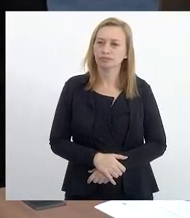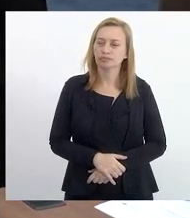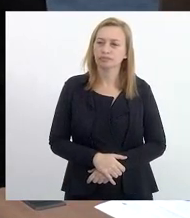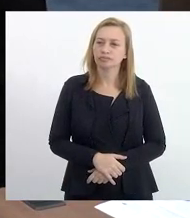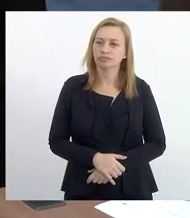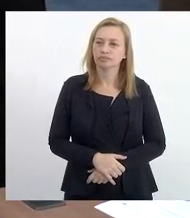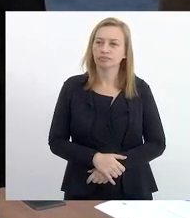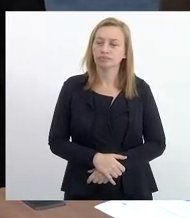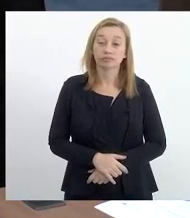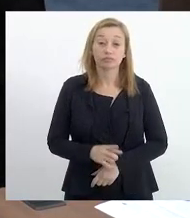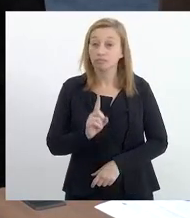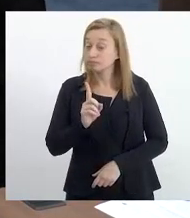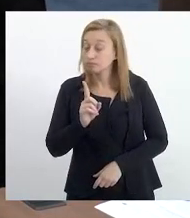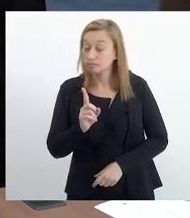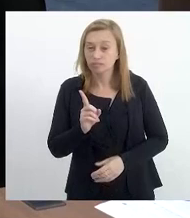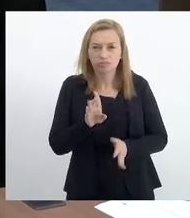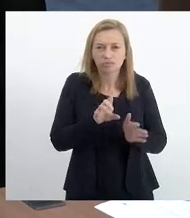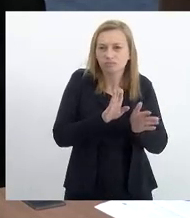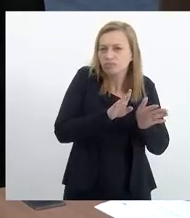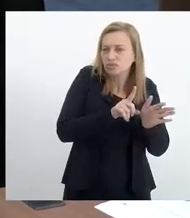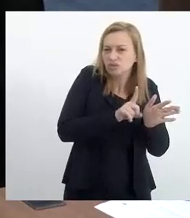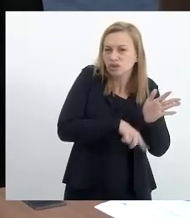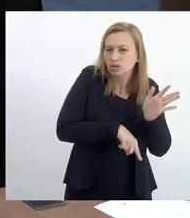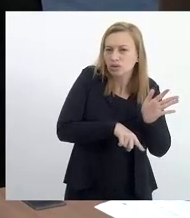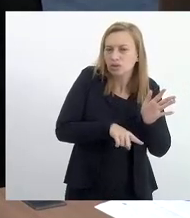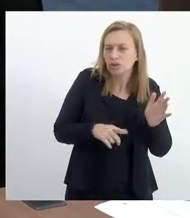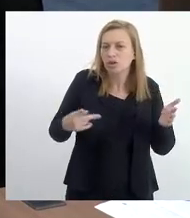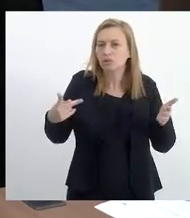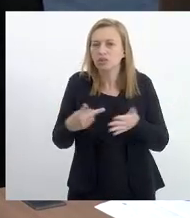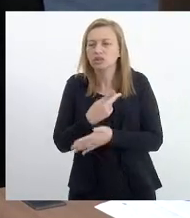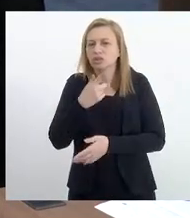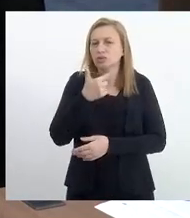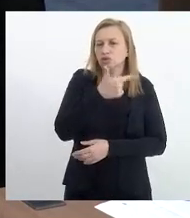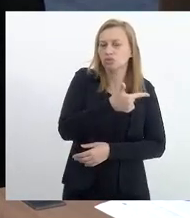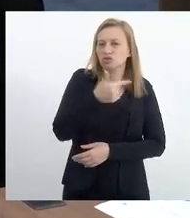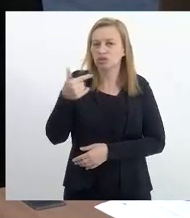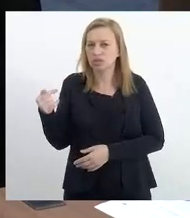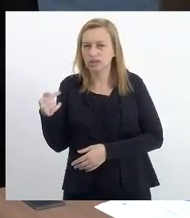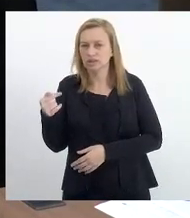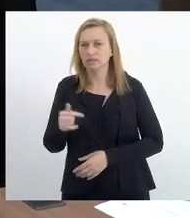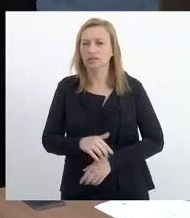Nós não vamos diminuir assim como aconteceu em 2017.